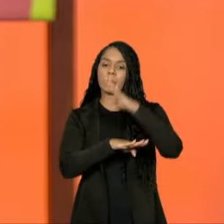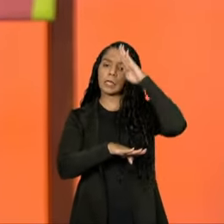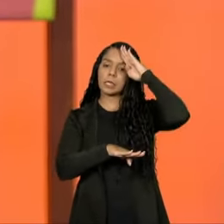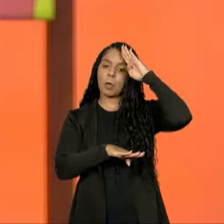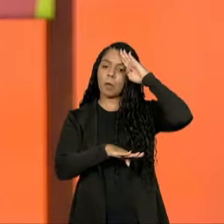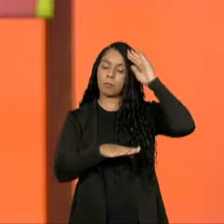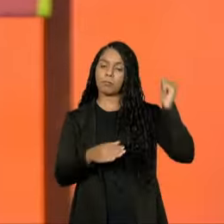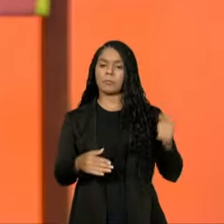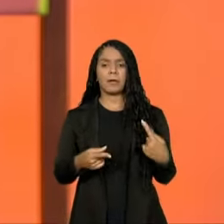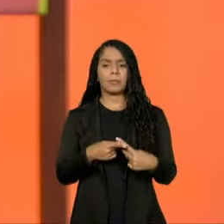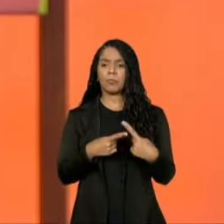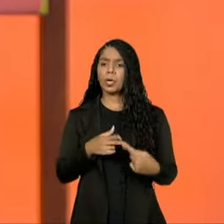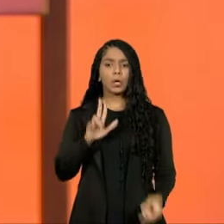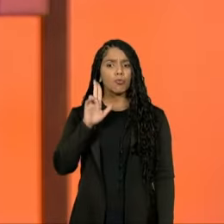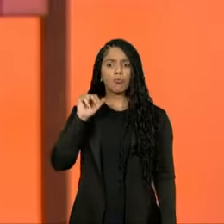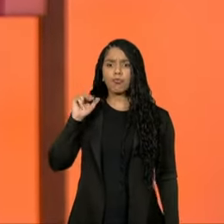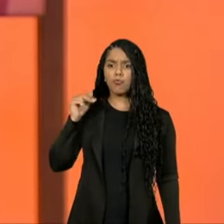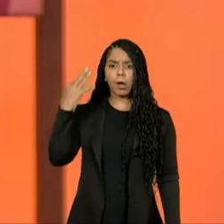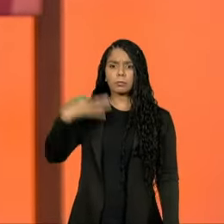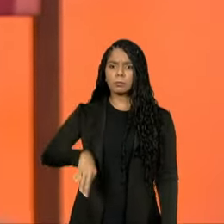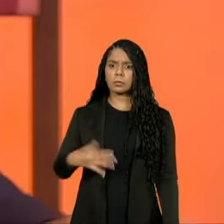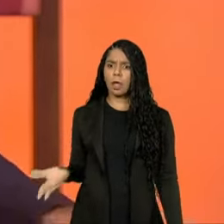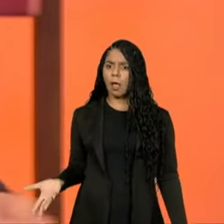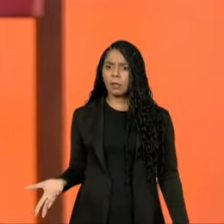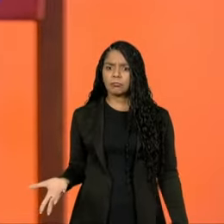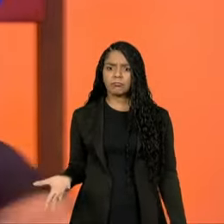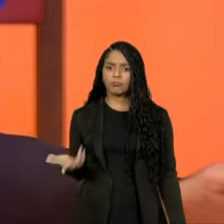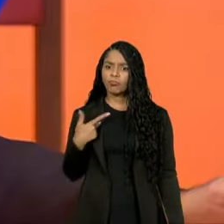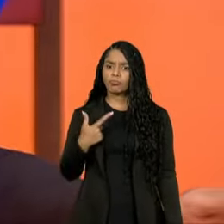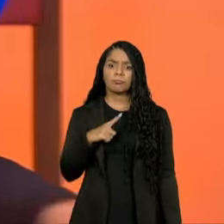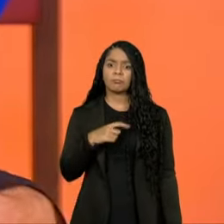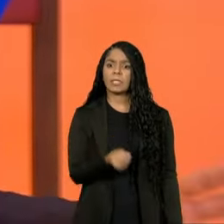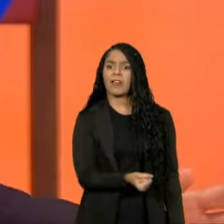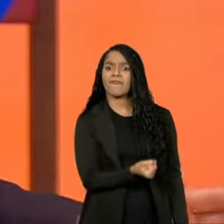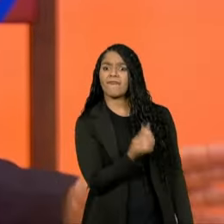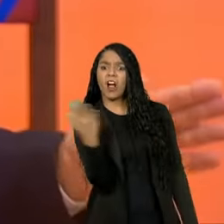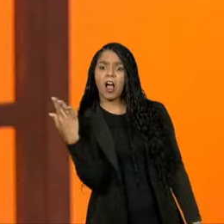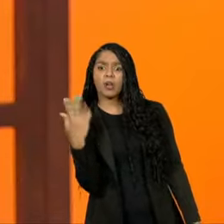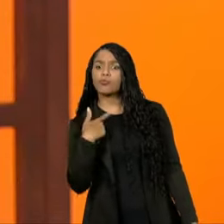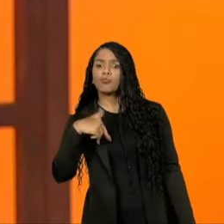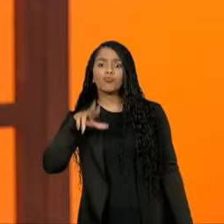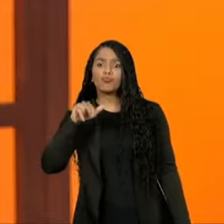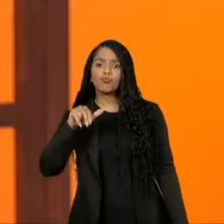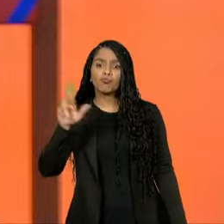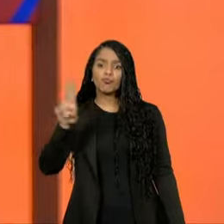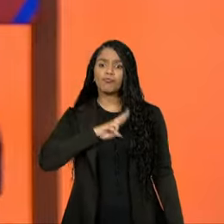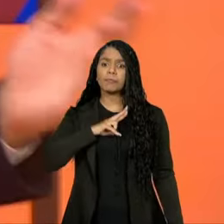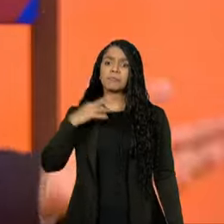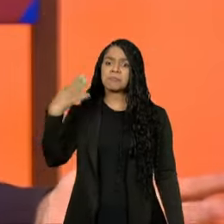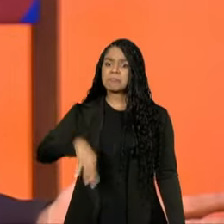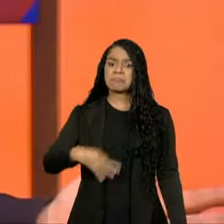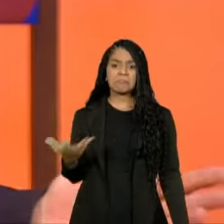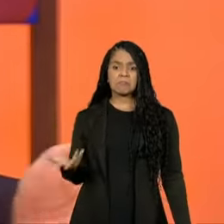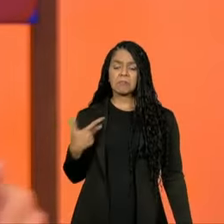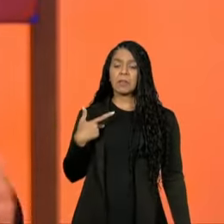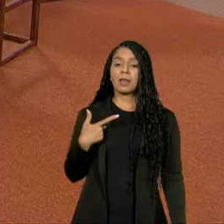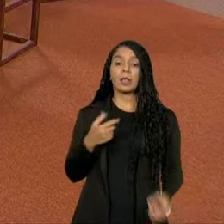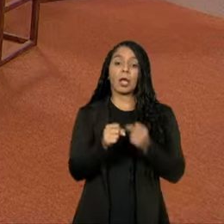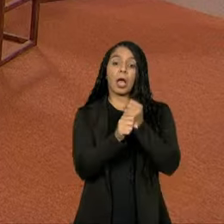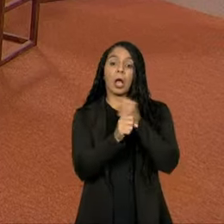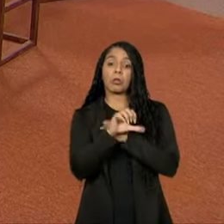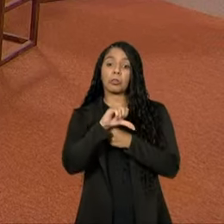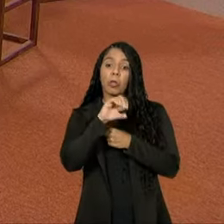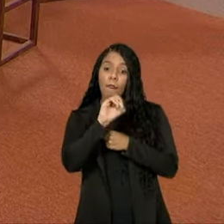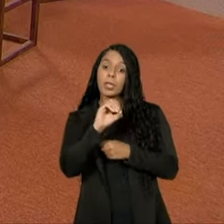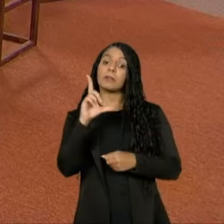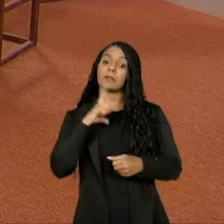intervenção, porque as intervenções nunca deram certo. É verdade. Nunca deram certo. A gente teve dezenas, nunca deu certo. Eu acompanho a intervenção desde a década de 90. Nunca